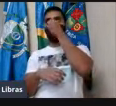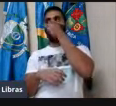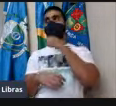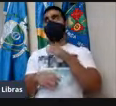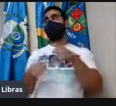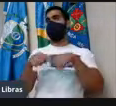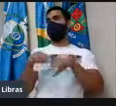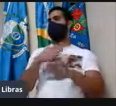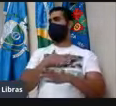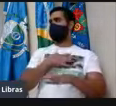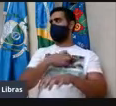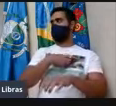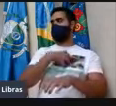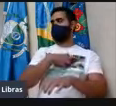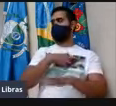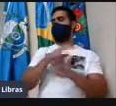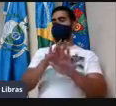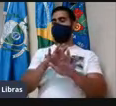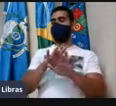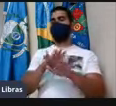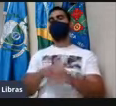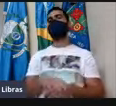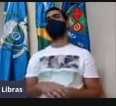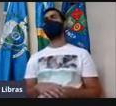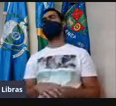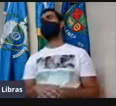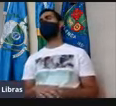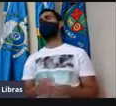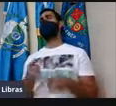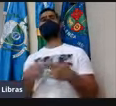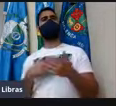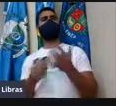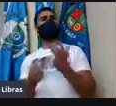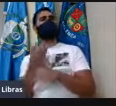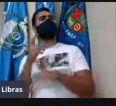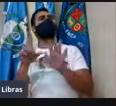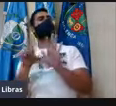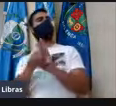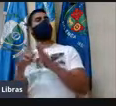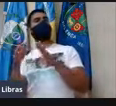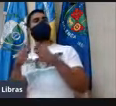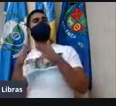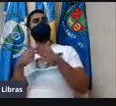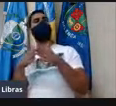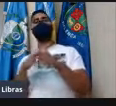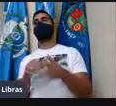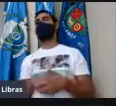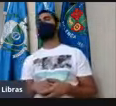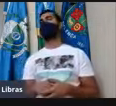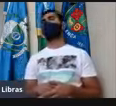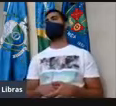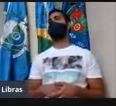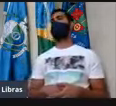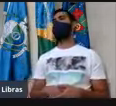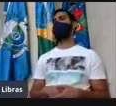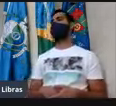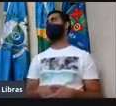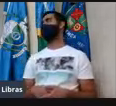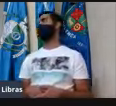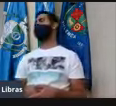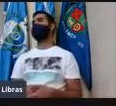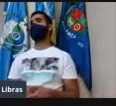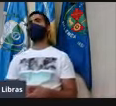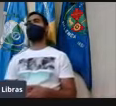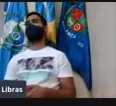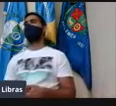minha indignação, mas por ser autor da lei, eu peço a derrubada de todos.